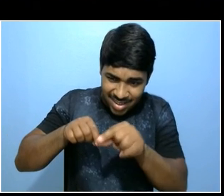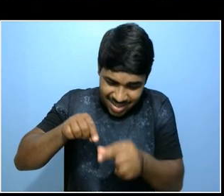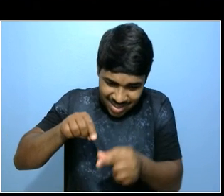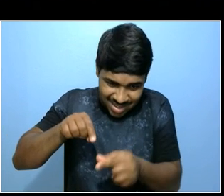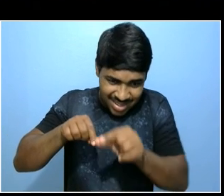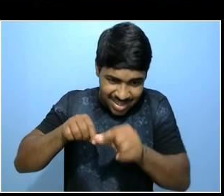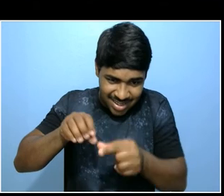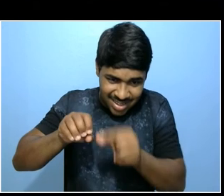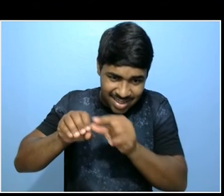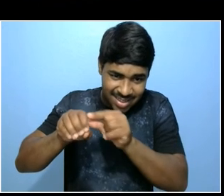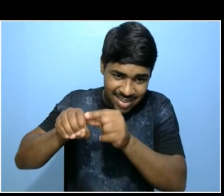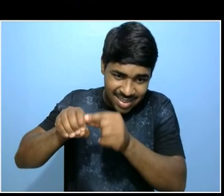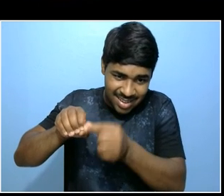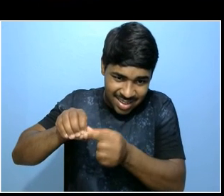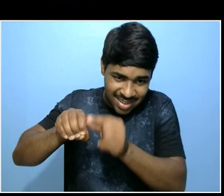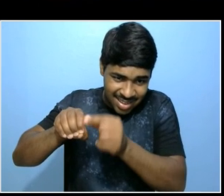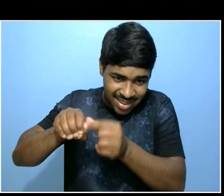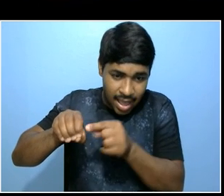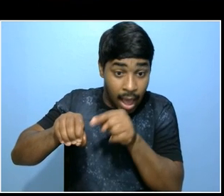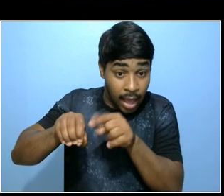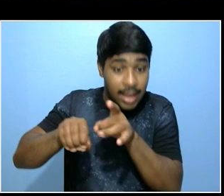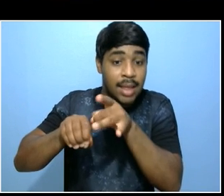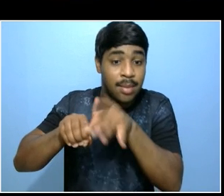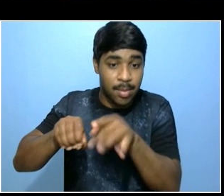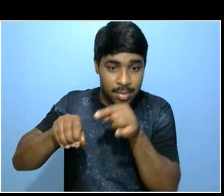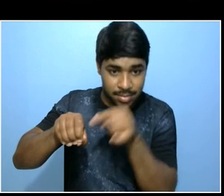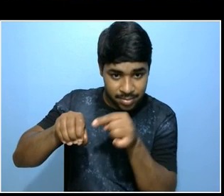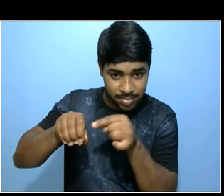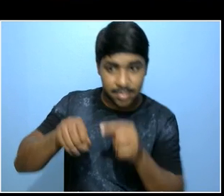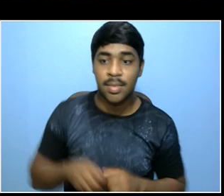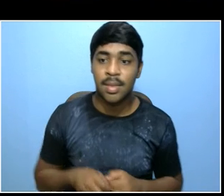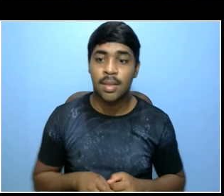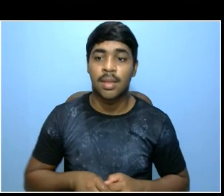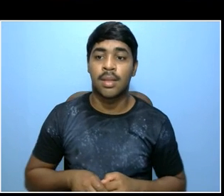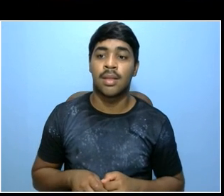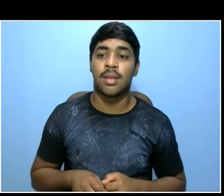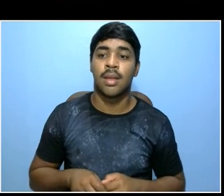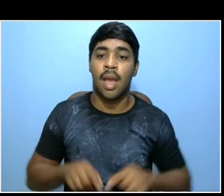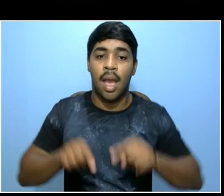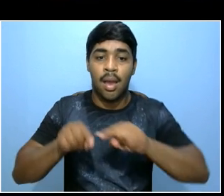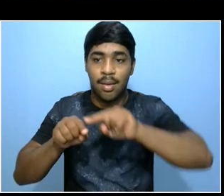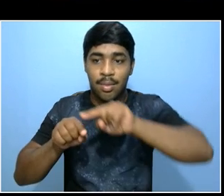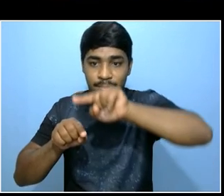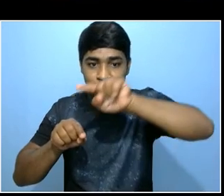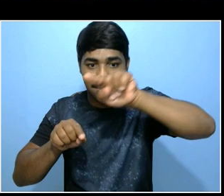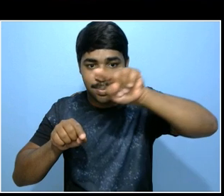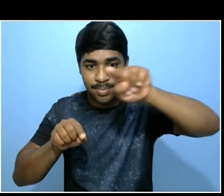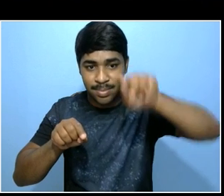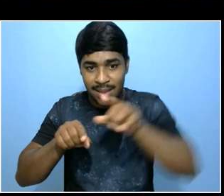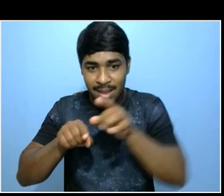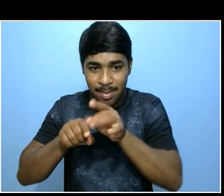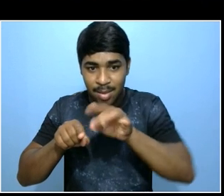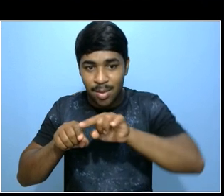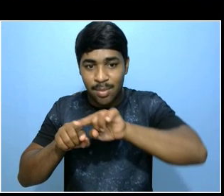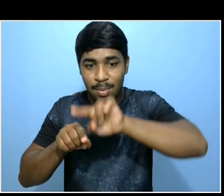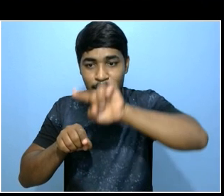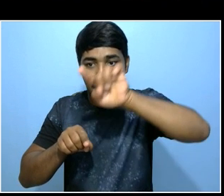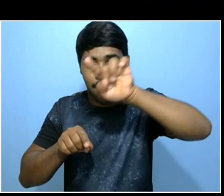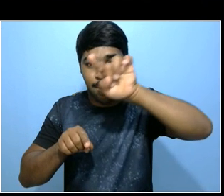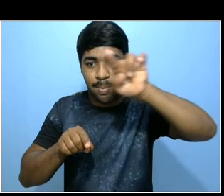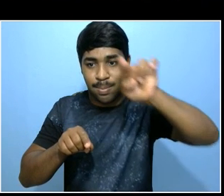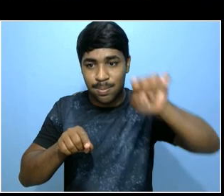de epidídimo, tá? E ele vai ser lançado através desse canal, que é chamado de canal